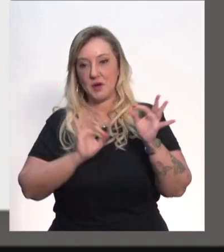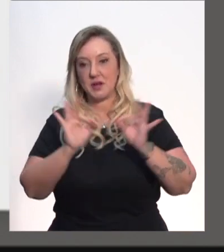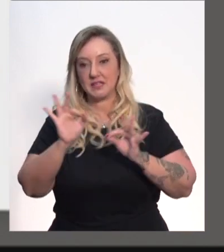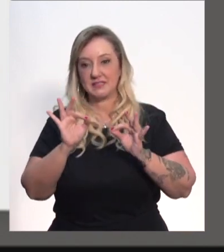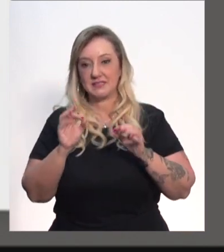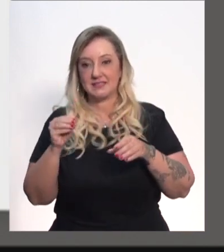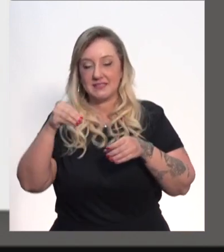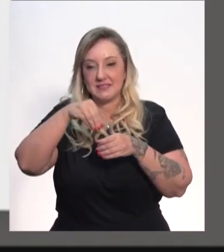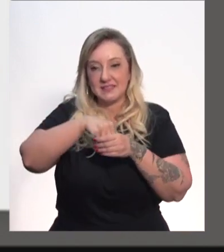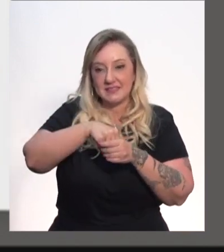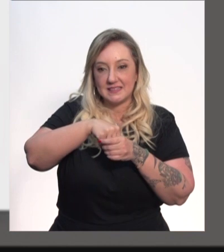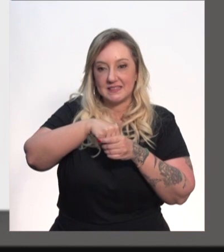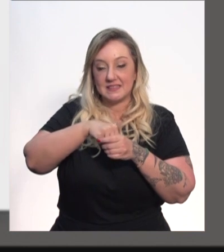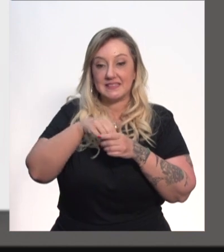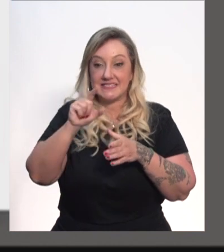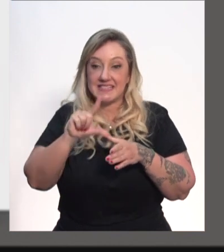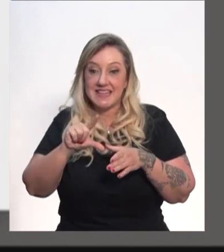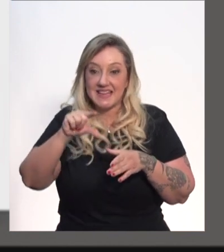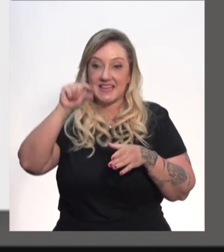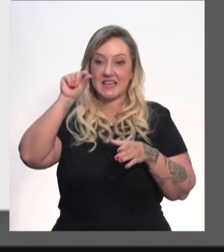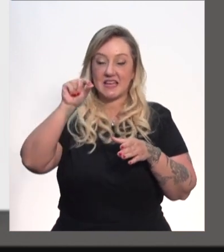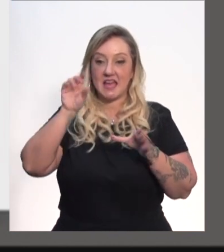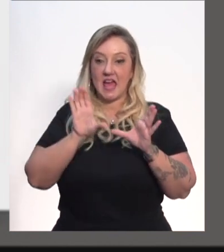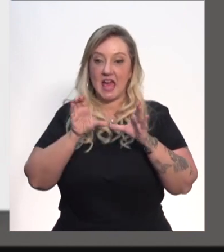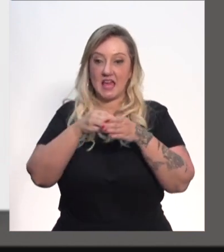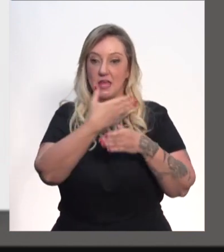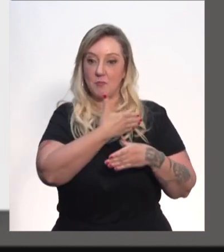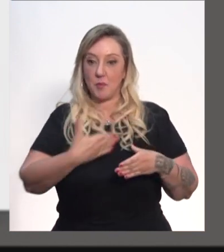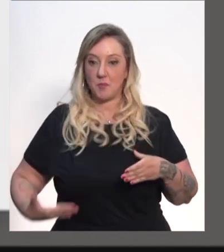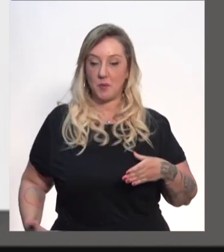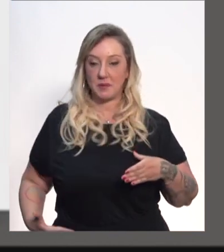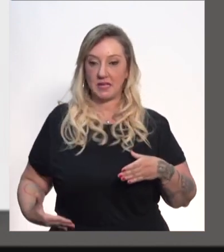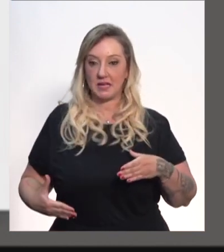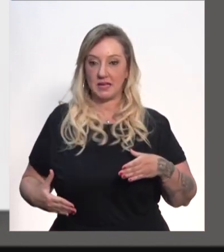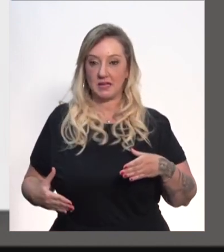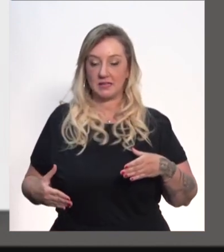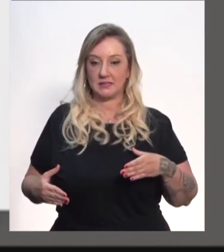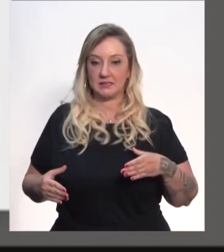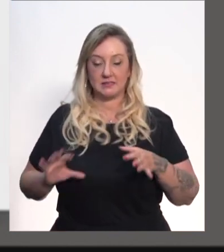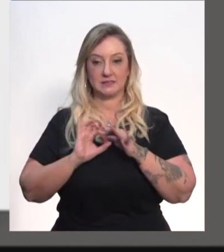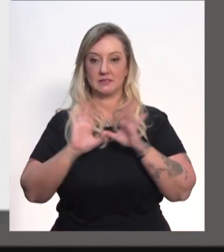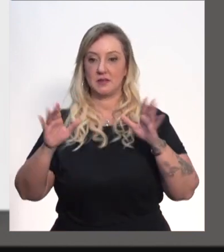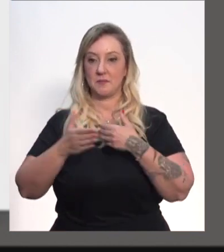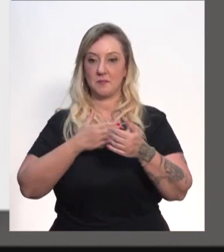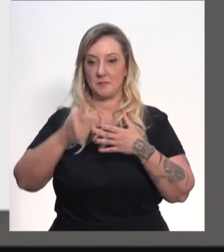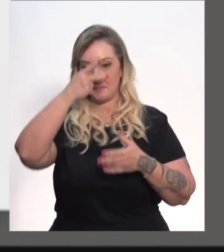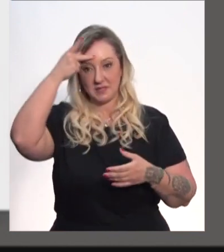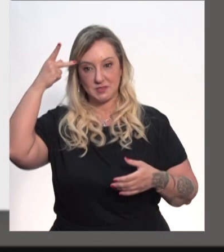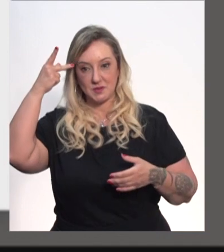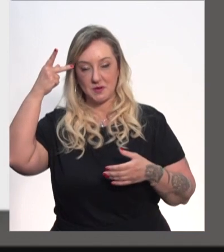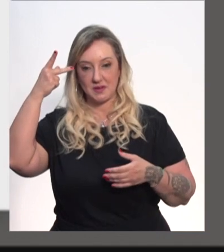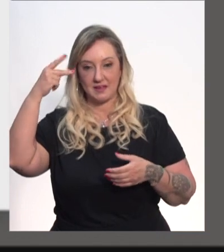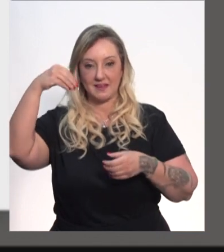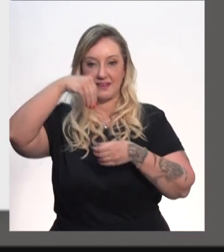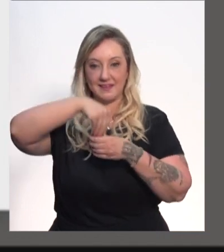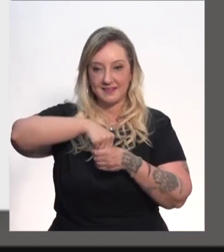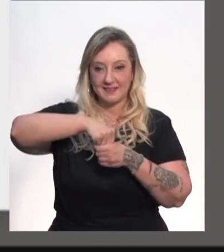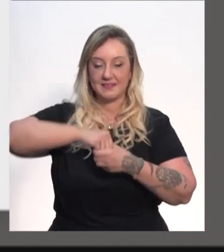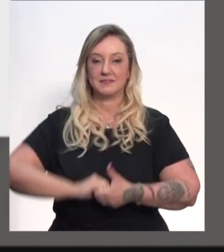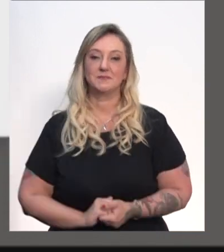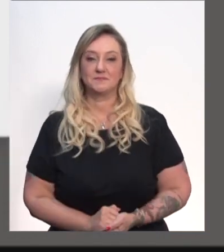as outras ferramentas que vocês já conhecem. Então eu vou pedir agora para passar o primeiro vídeo, que ele aborda um pouquinho essa questão de